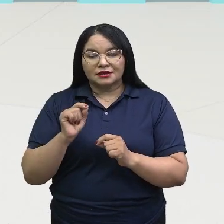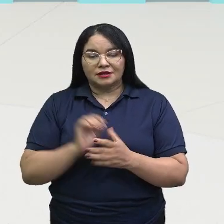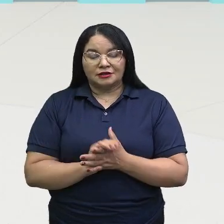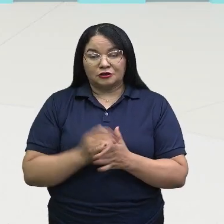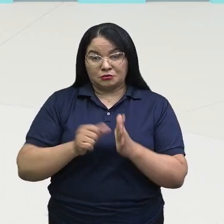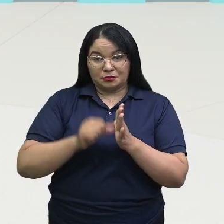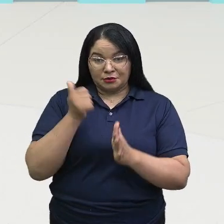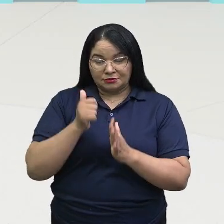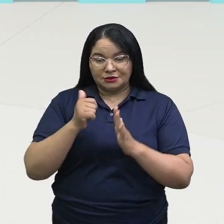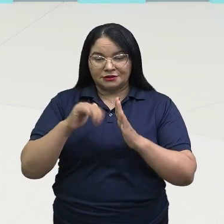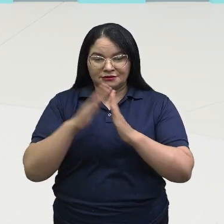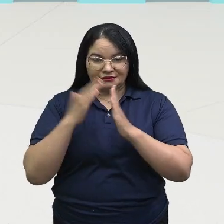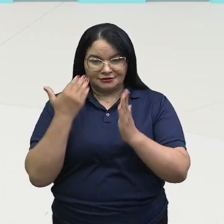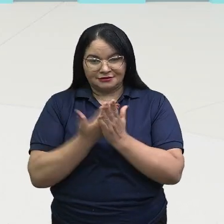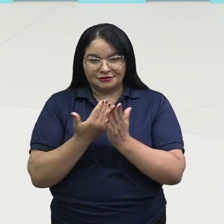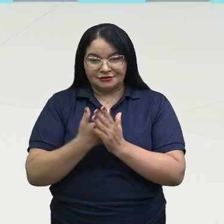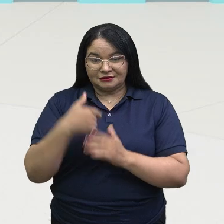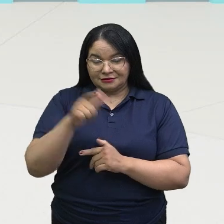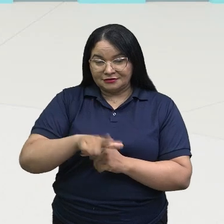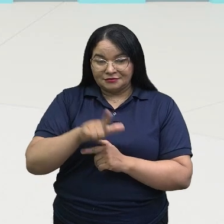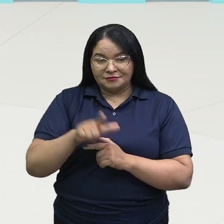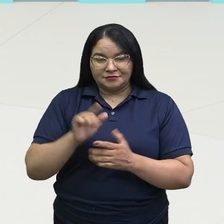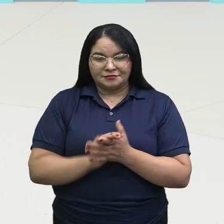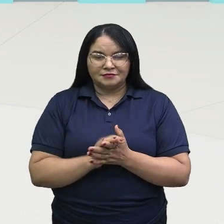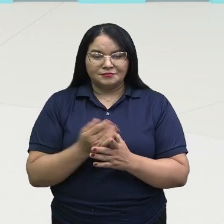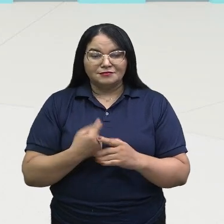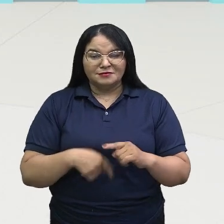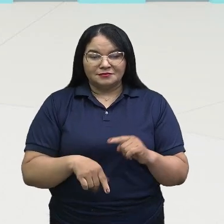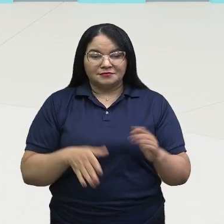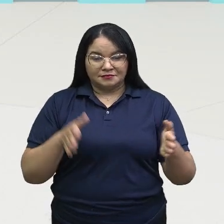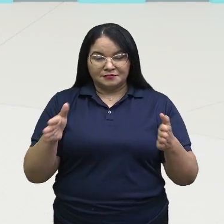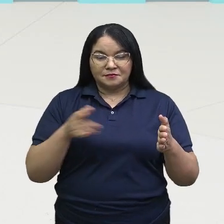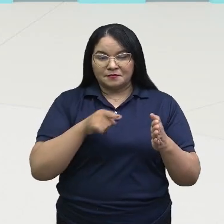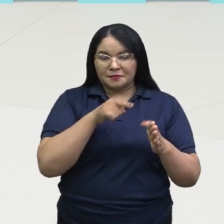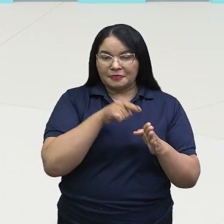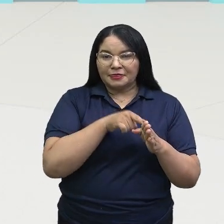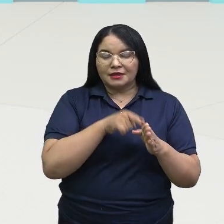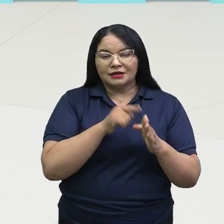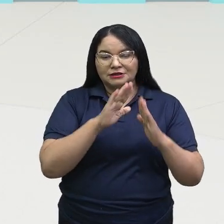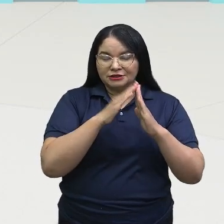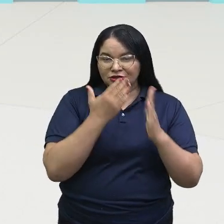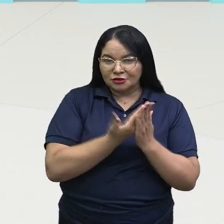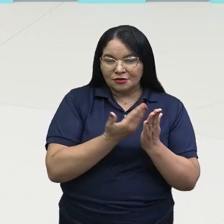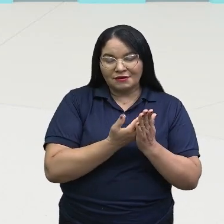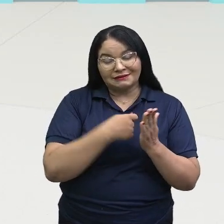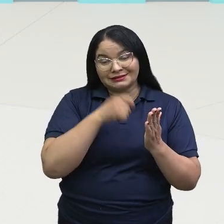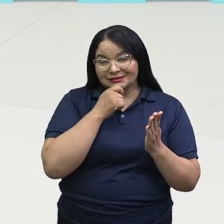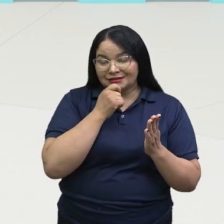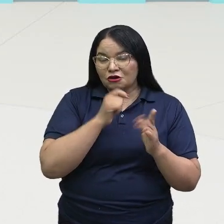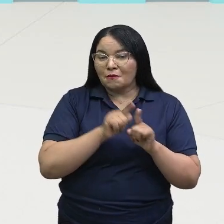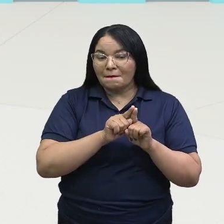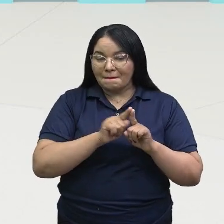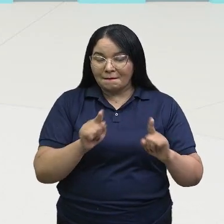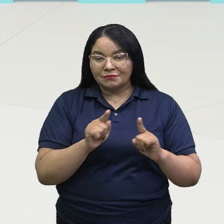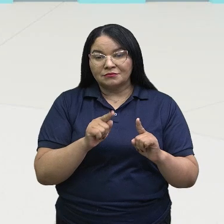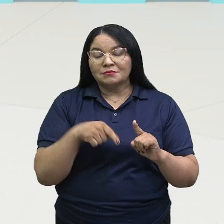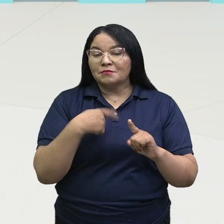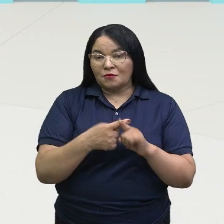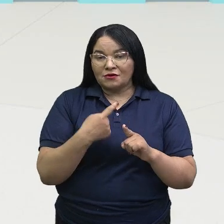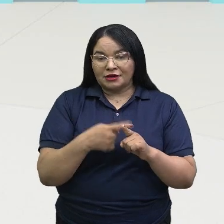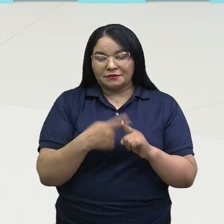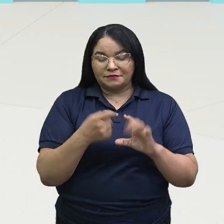escola literária aí, que é o quinhentismo. Na verdade, não era considerada ainda uma escola literária, porque não